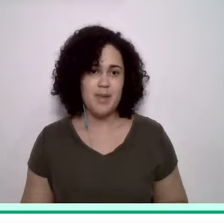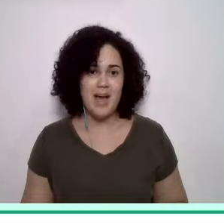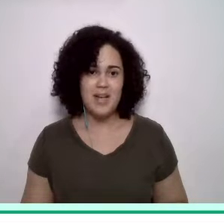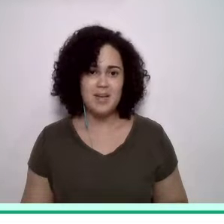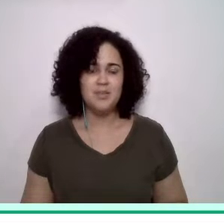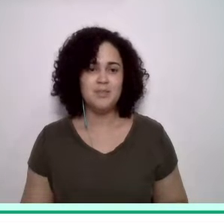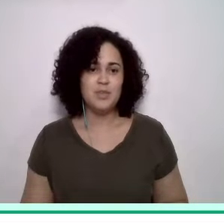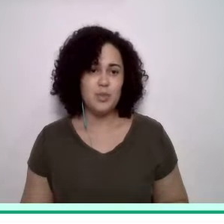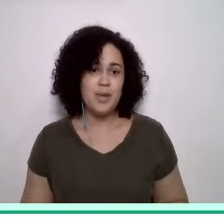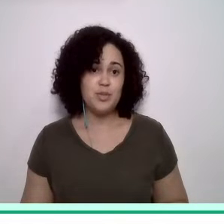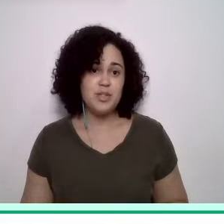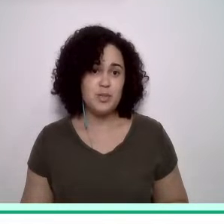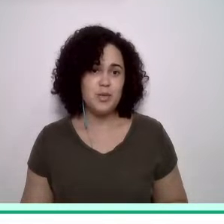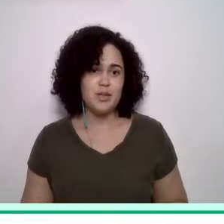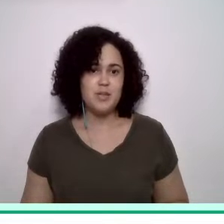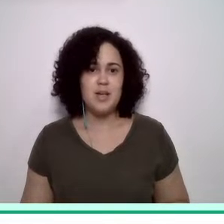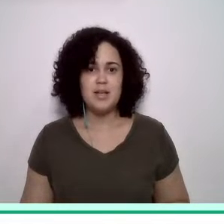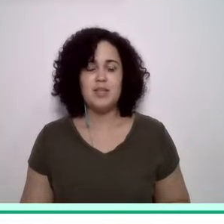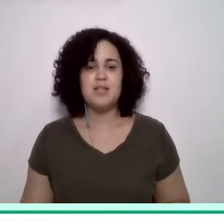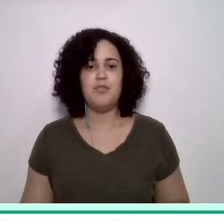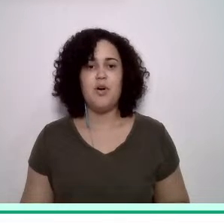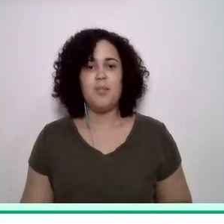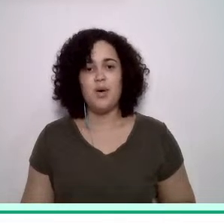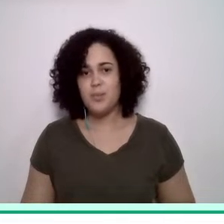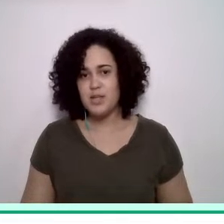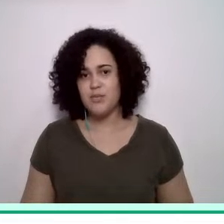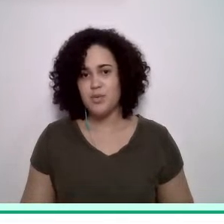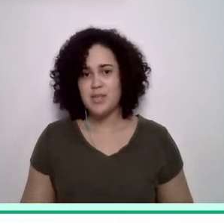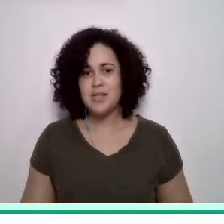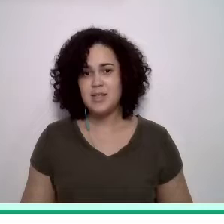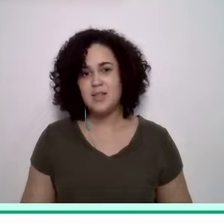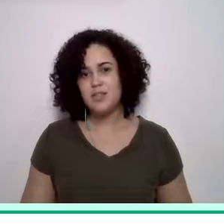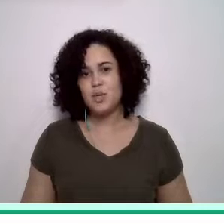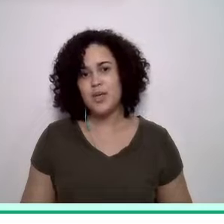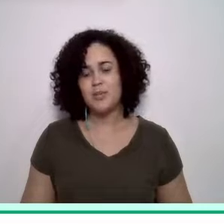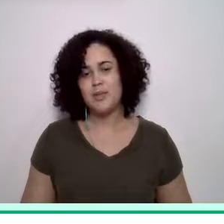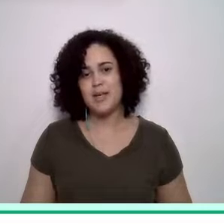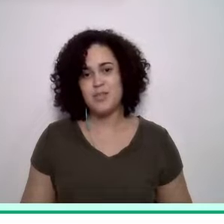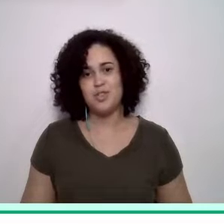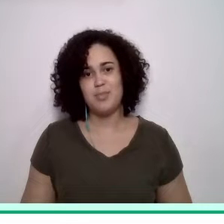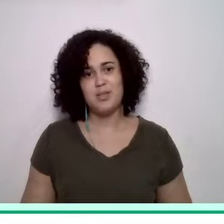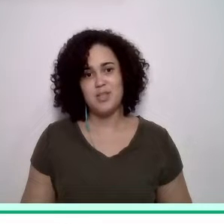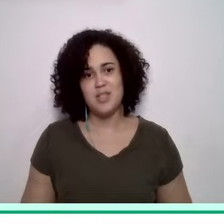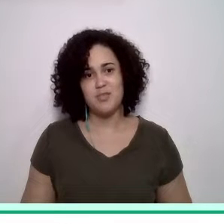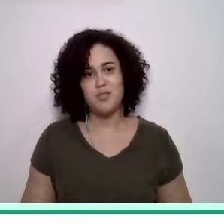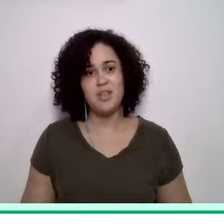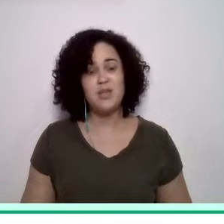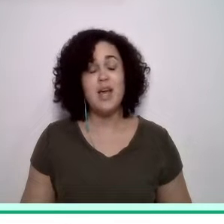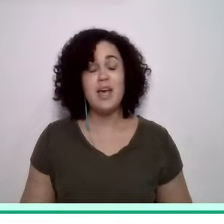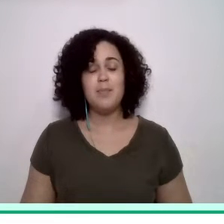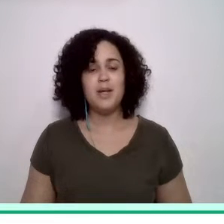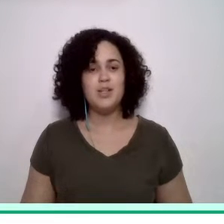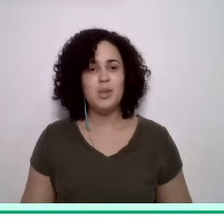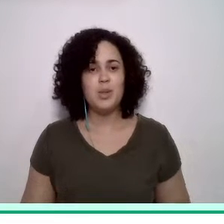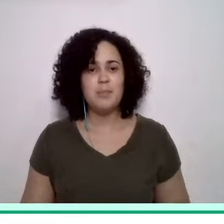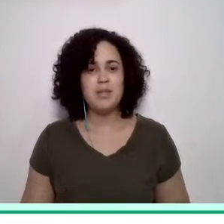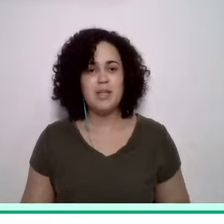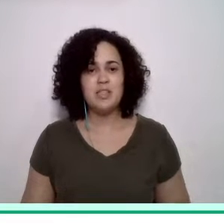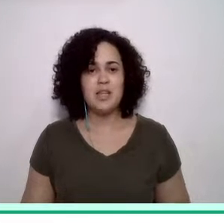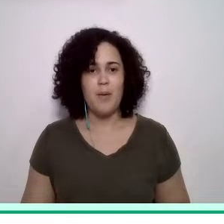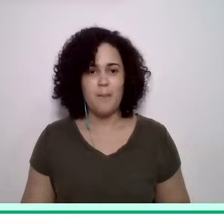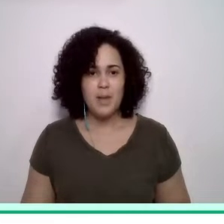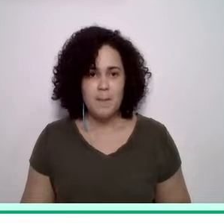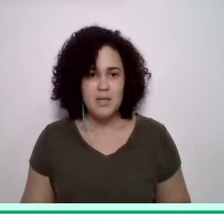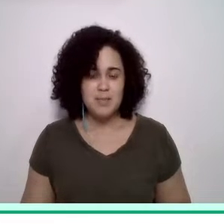na área no período de 5 anos. Dessa forma, observou-se 124 publicações de métodos desenvolvidos empregando